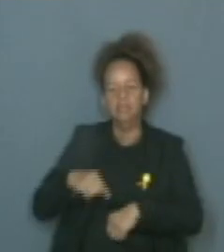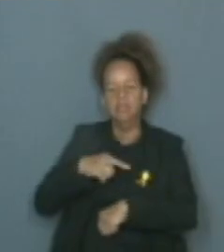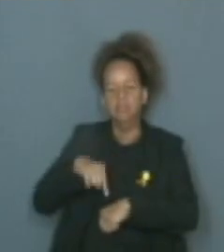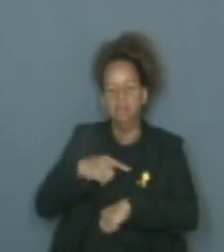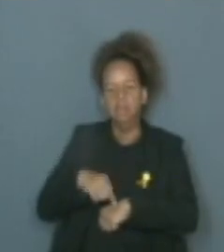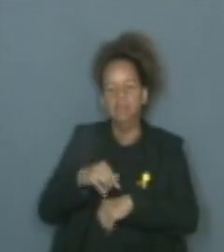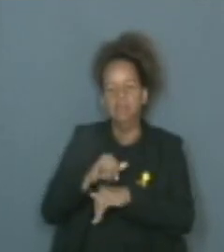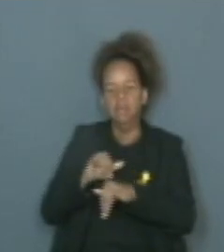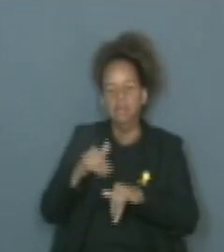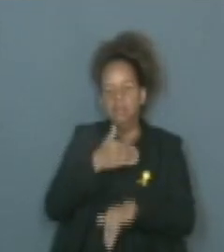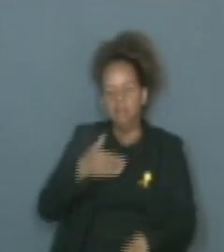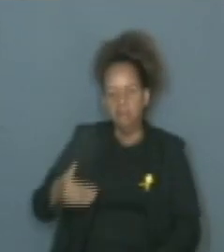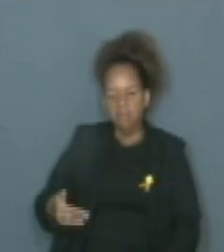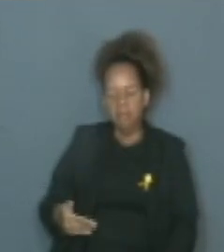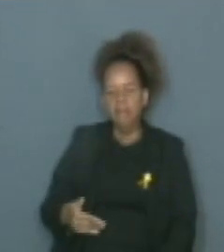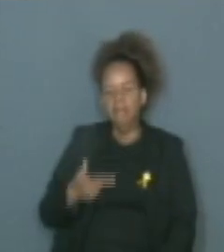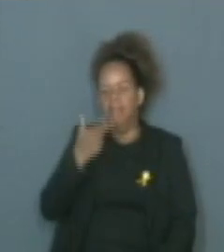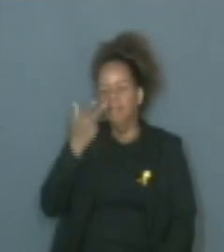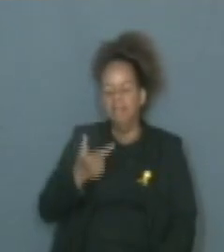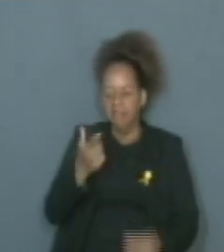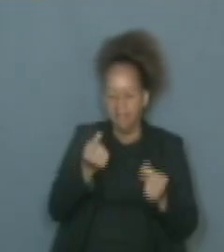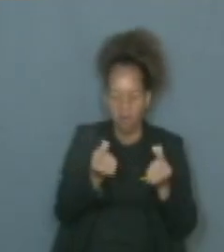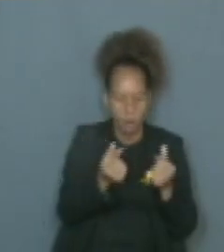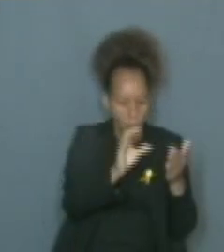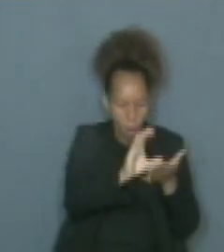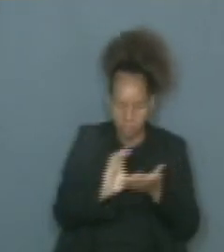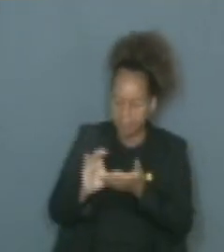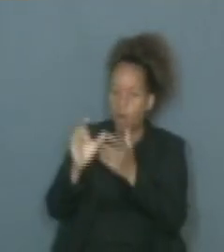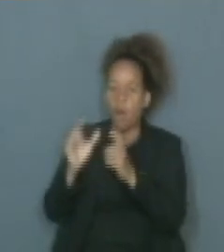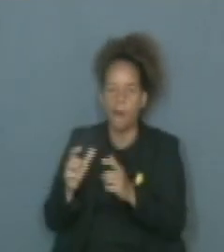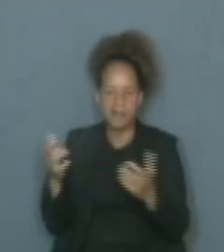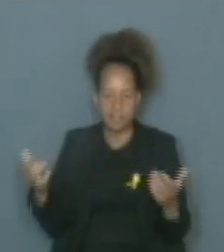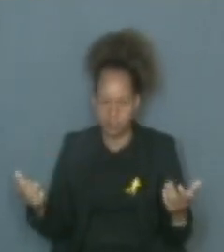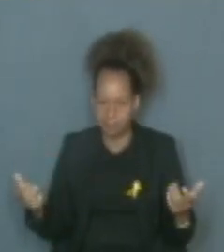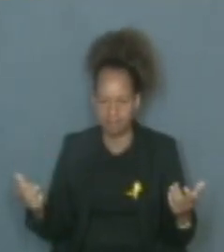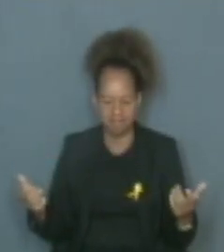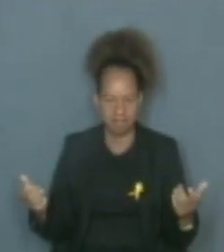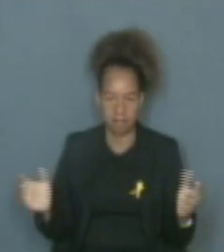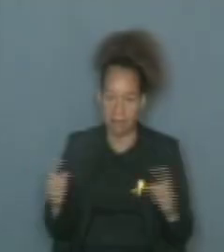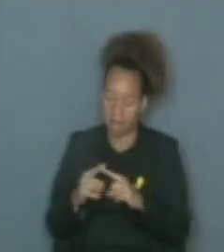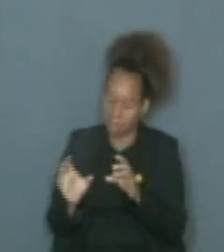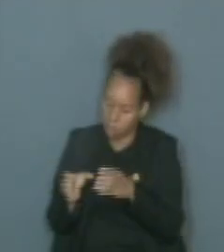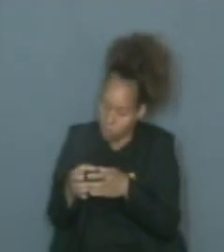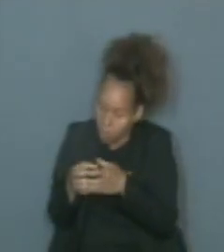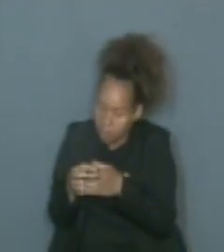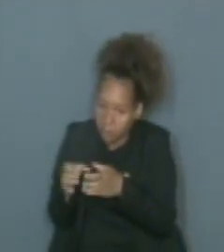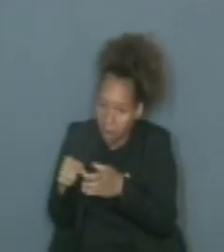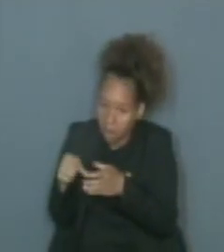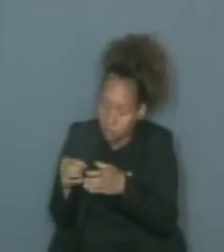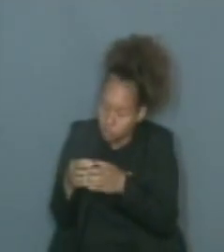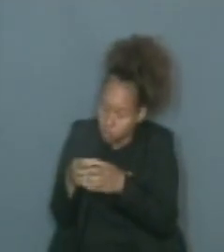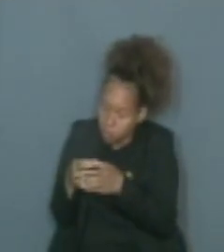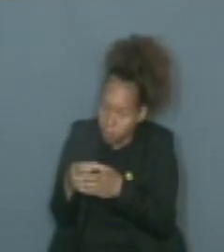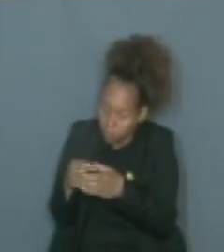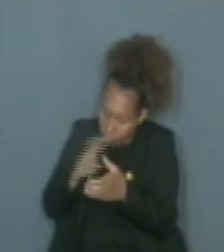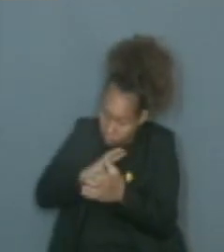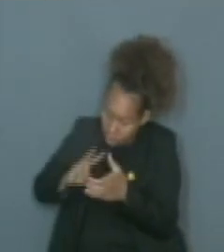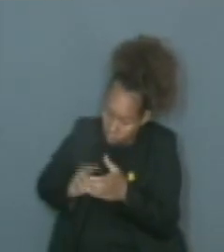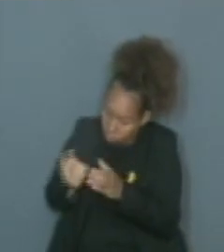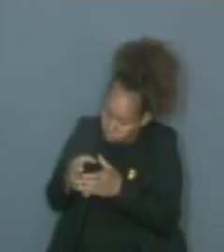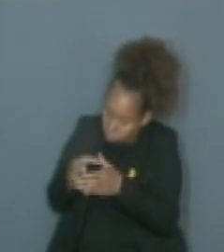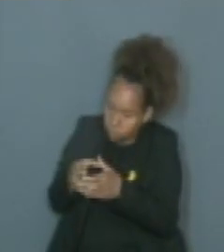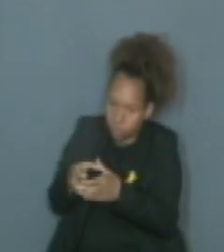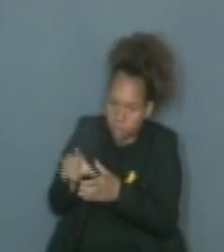sem nem dizer, inclusive, de onde o recurso vai sair. Mas porque aquele grupinho seleto de